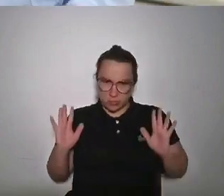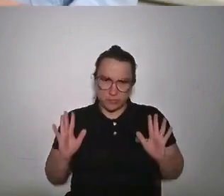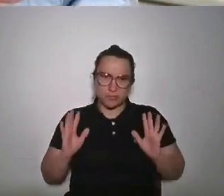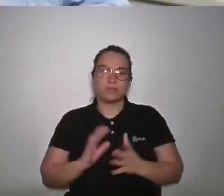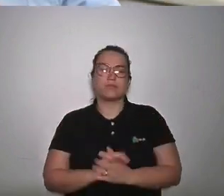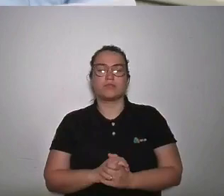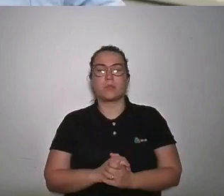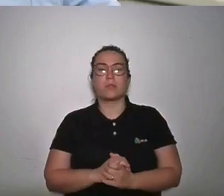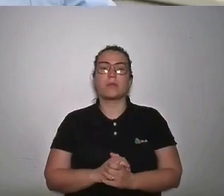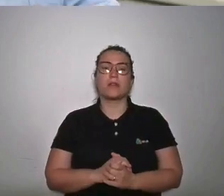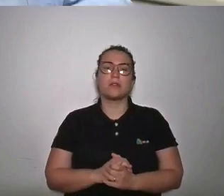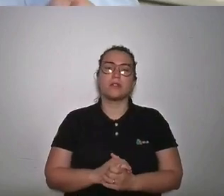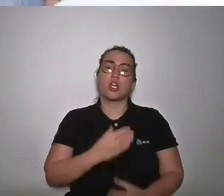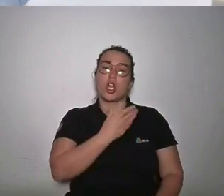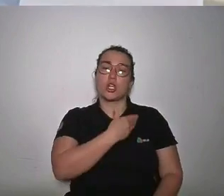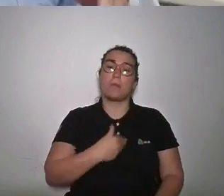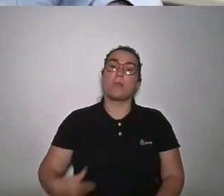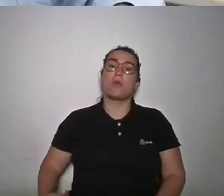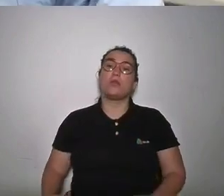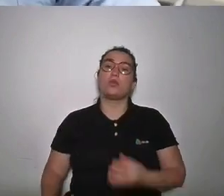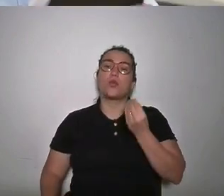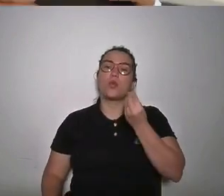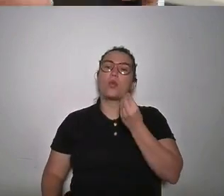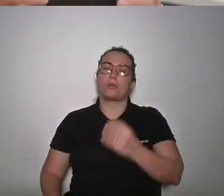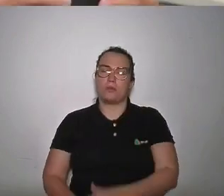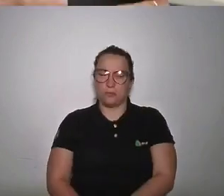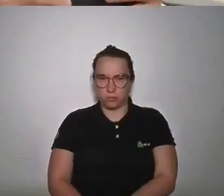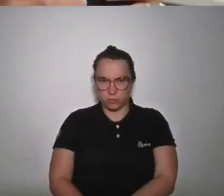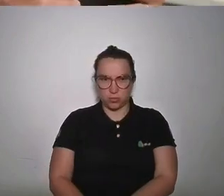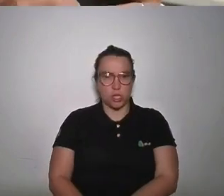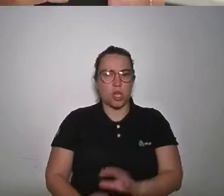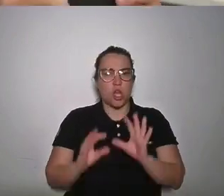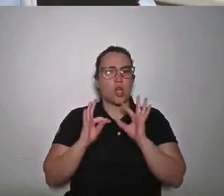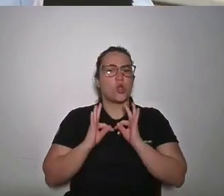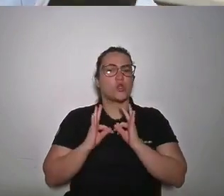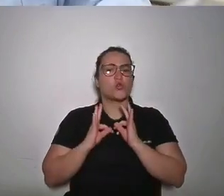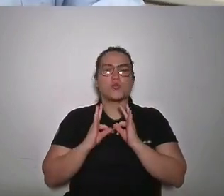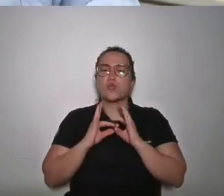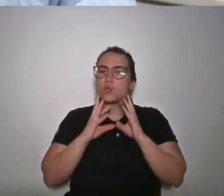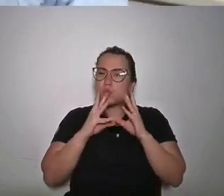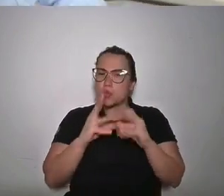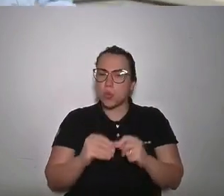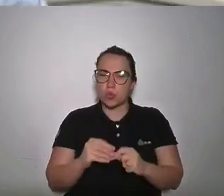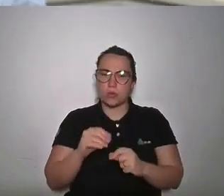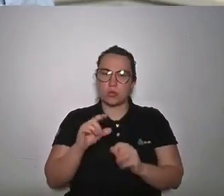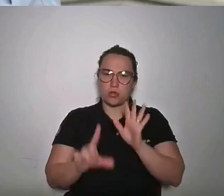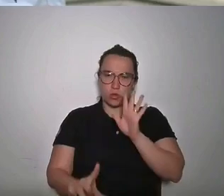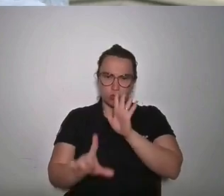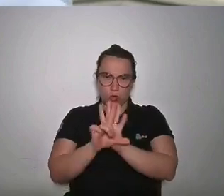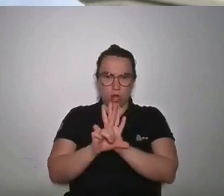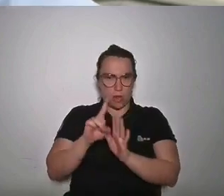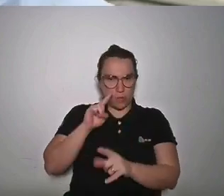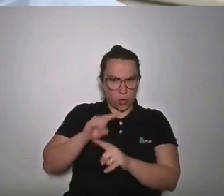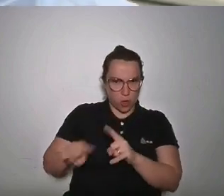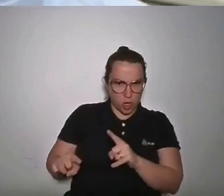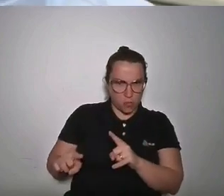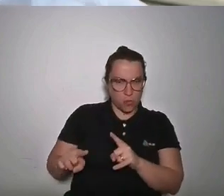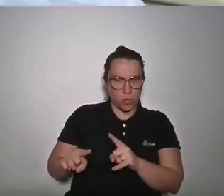no público? Tudo, não basta ter uma lei que proíba fazer,